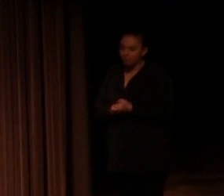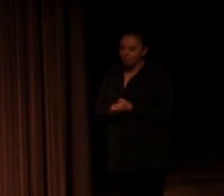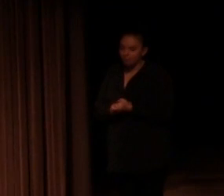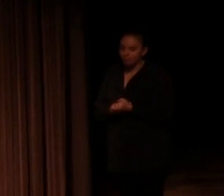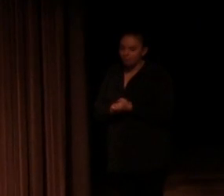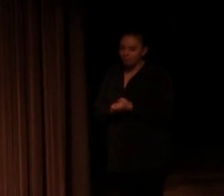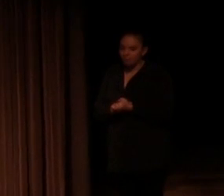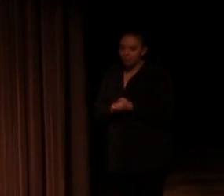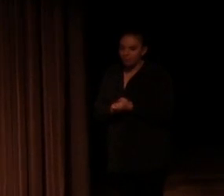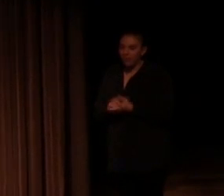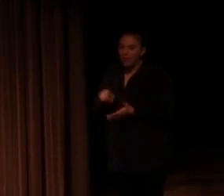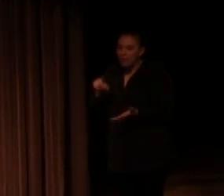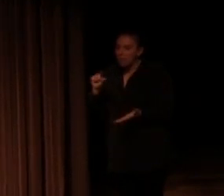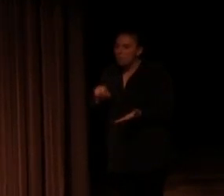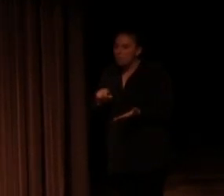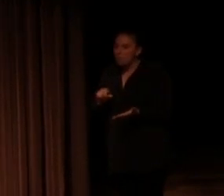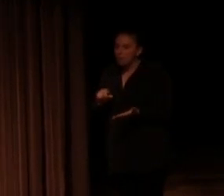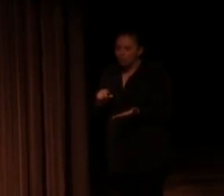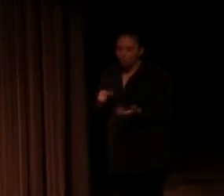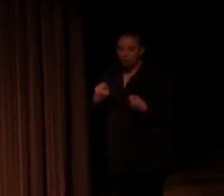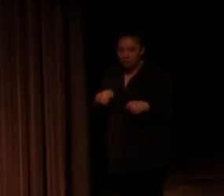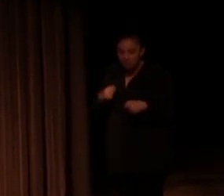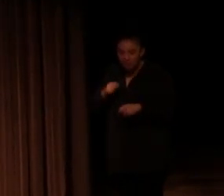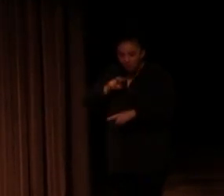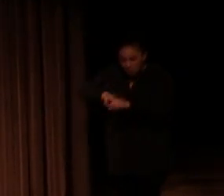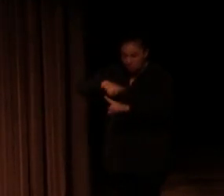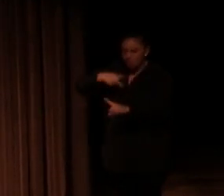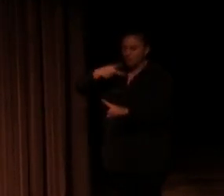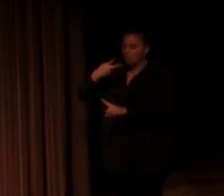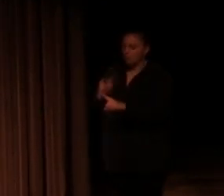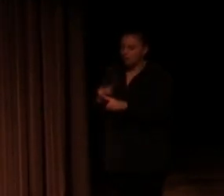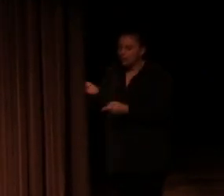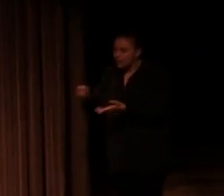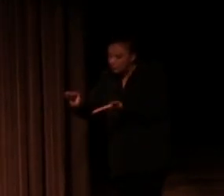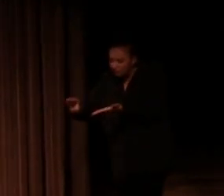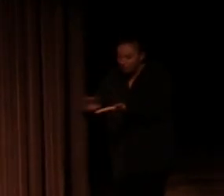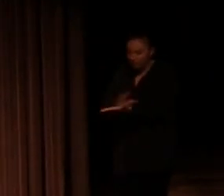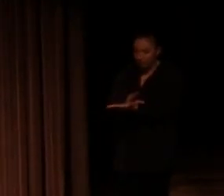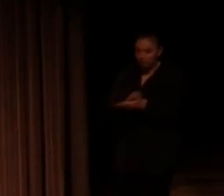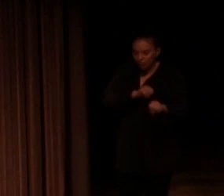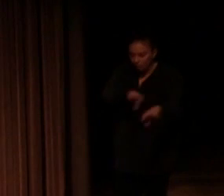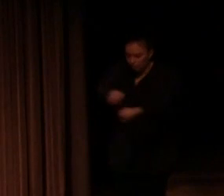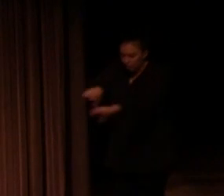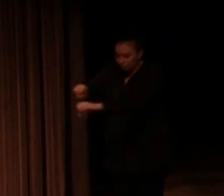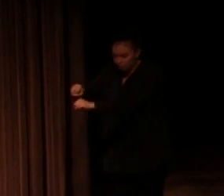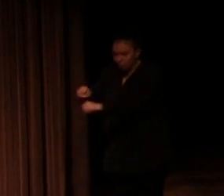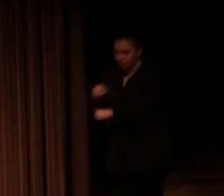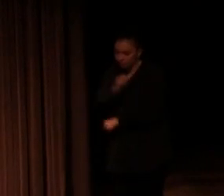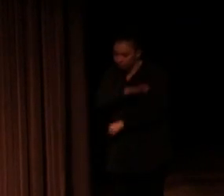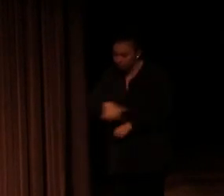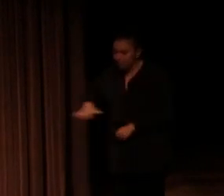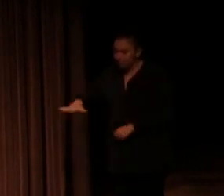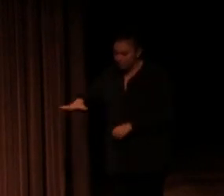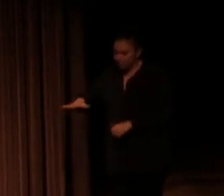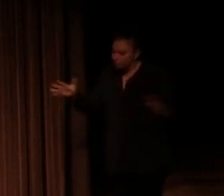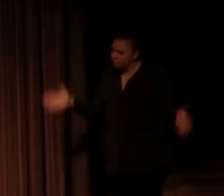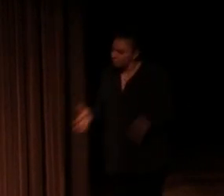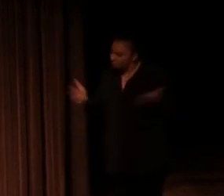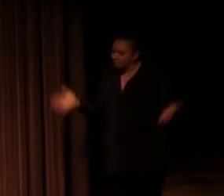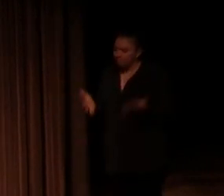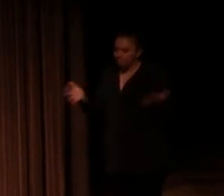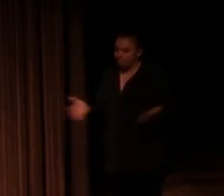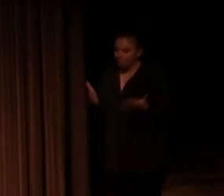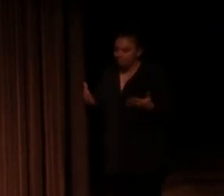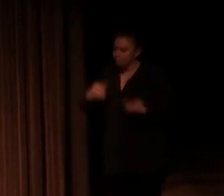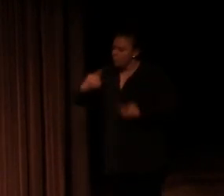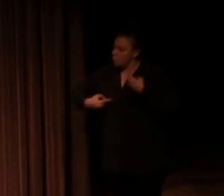né que os investimentos de primeira infância principalmente educação infantil através de estímulos corretos através de uma política